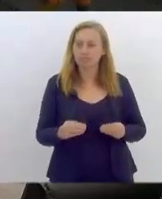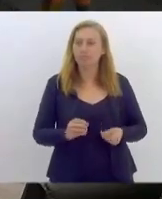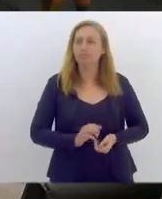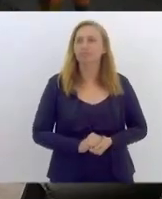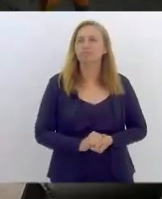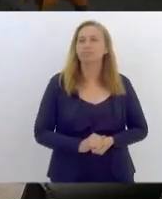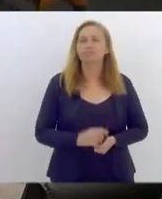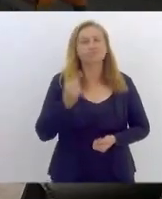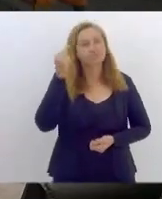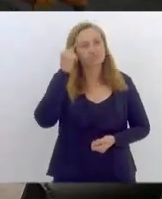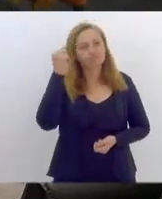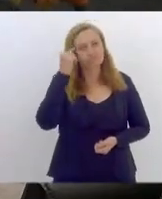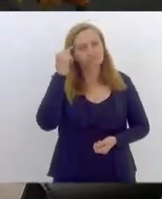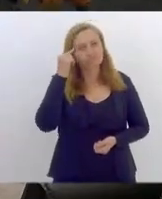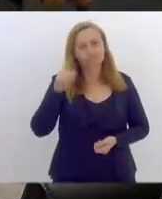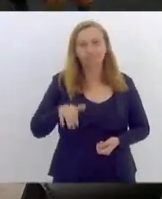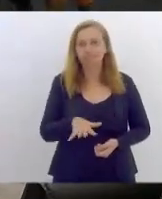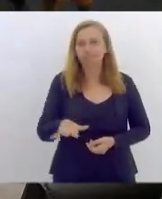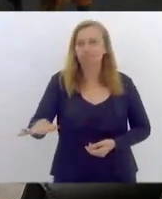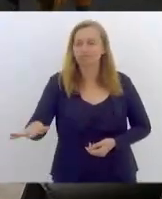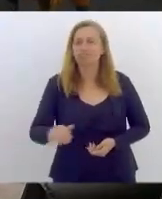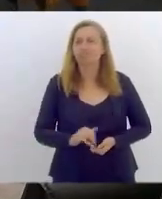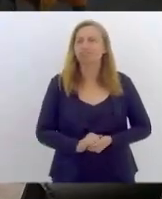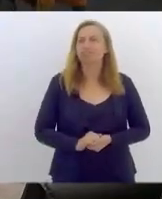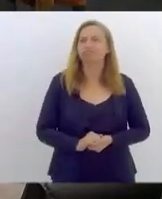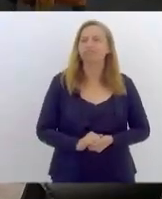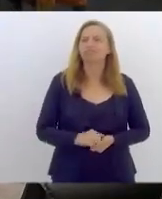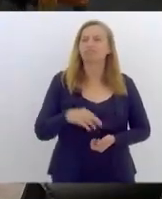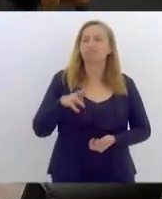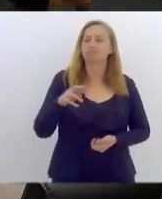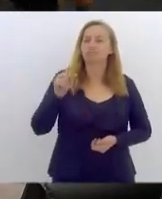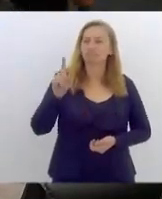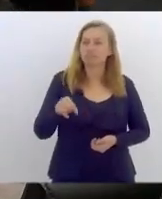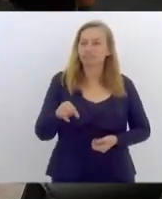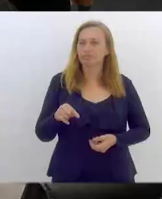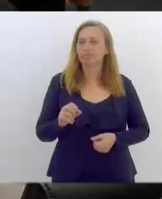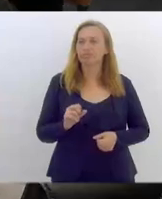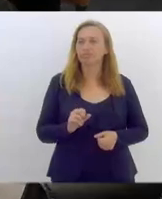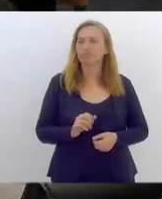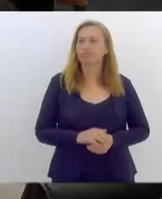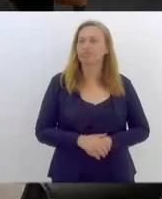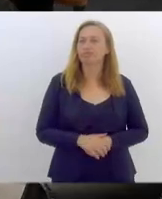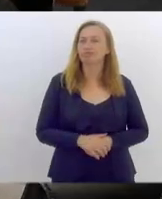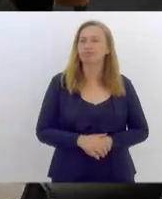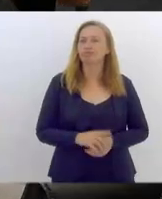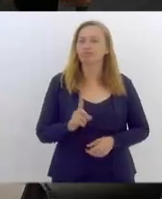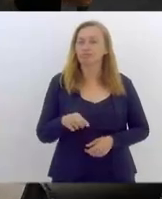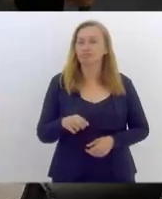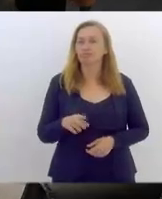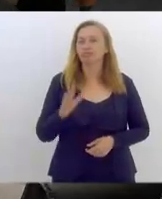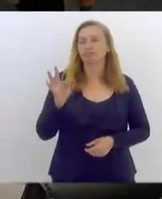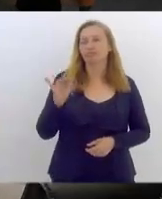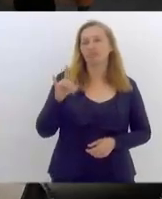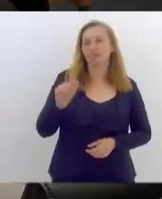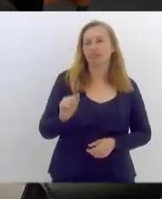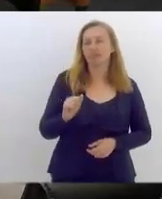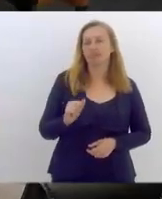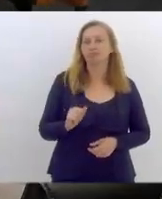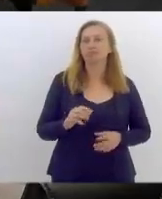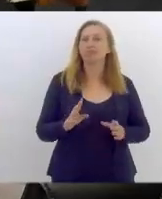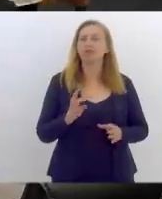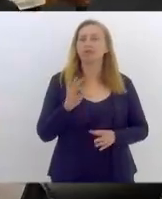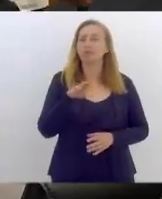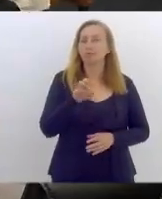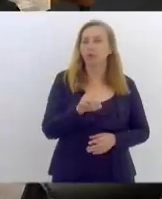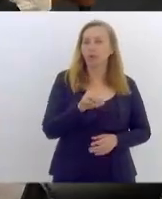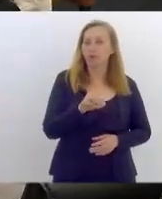e refletindo as favelas como a maré tem sido, né, Flavinha? Bom, o bloco carnavalesco Se